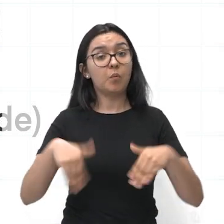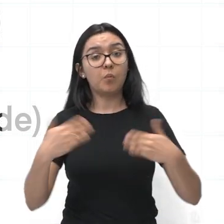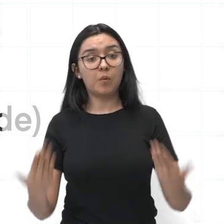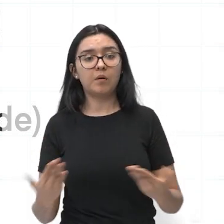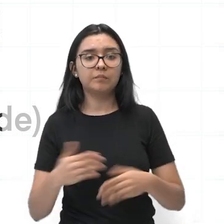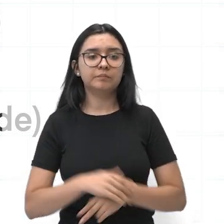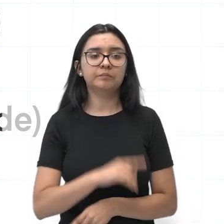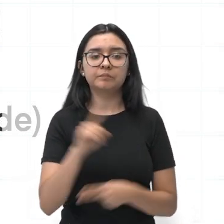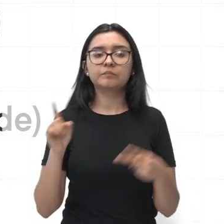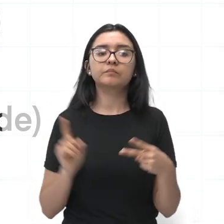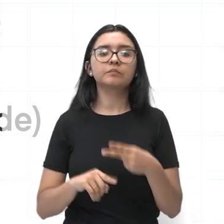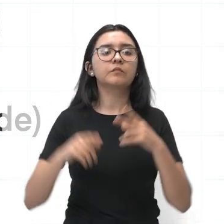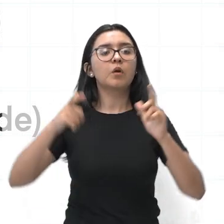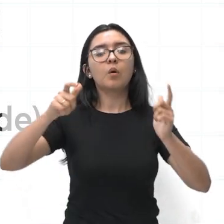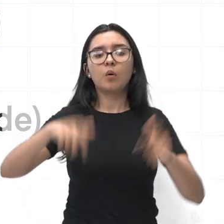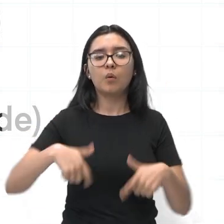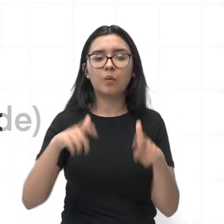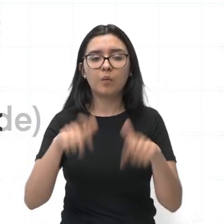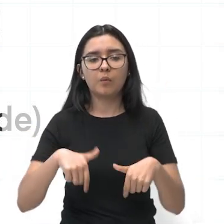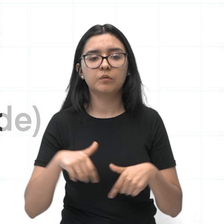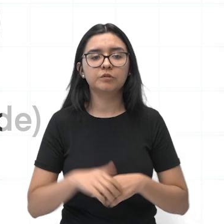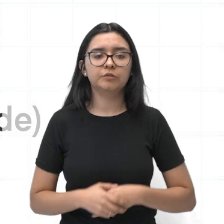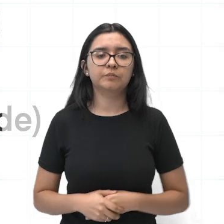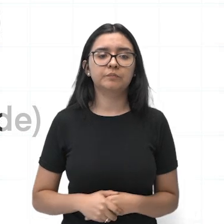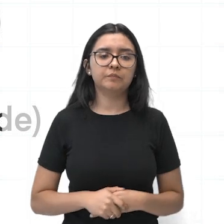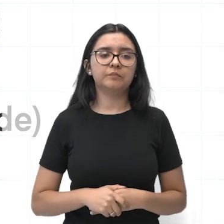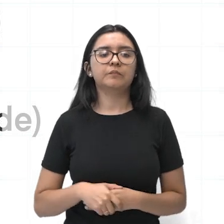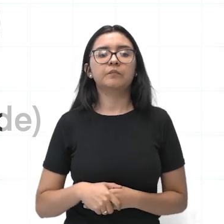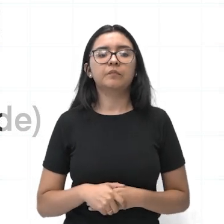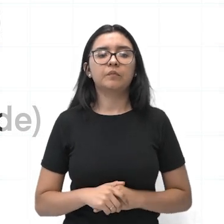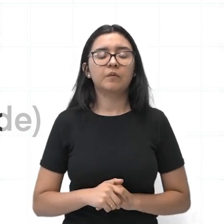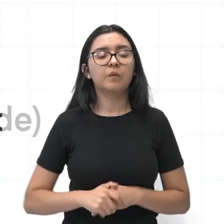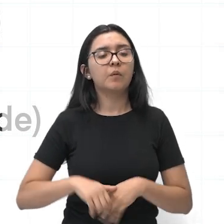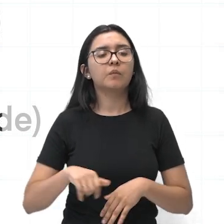qual, where, onde,